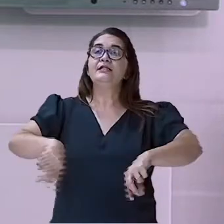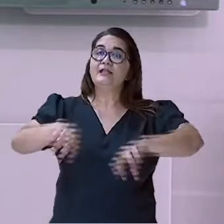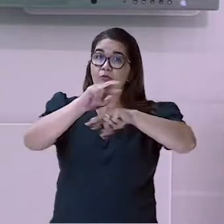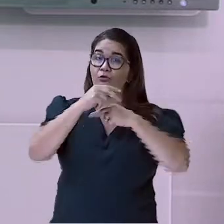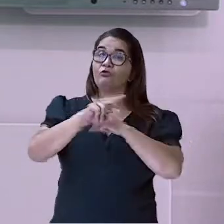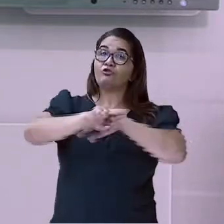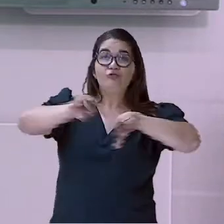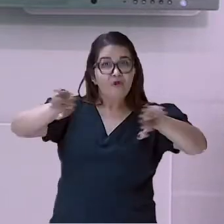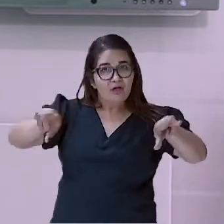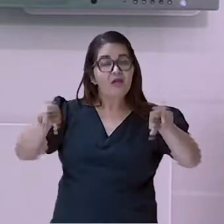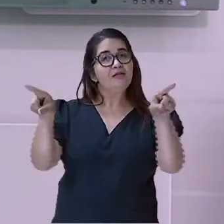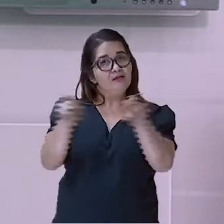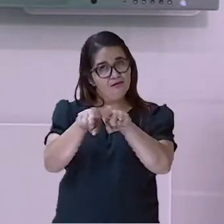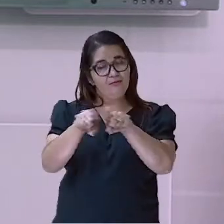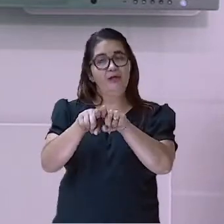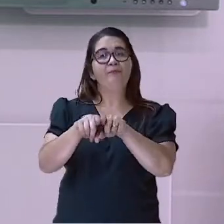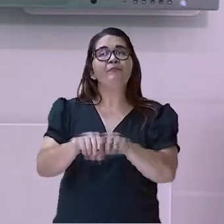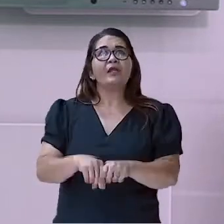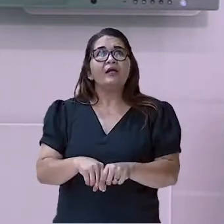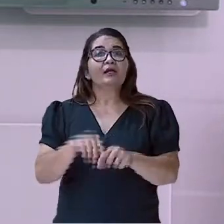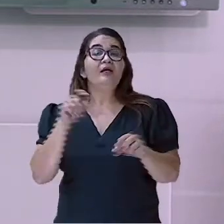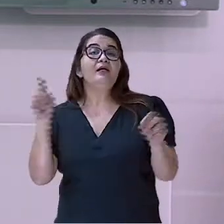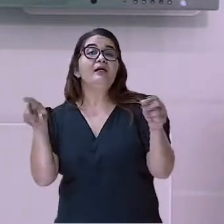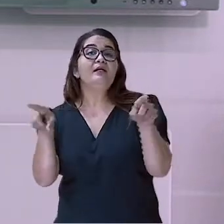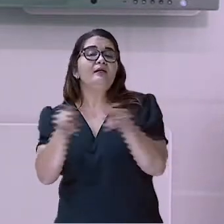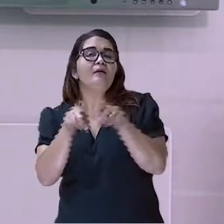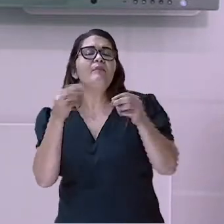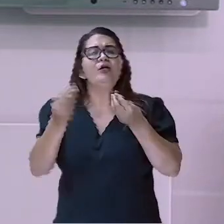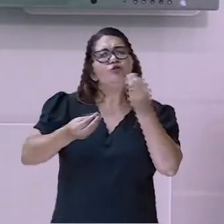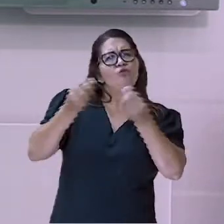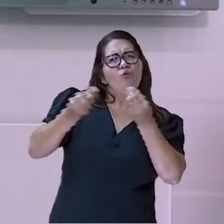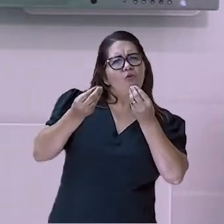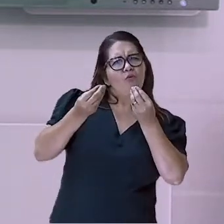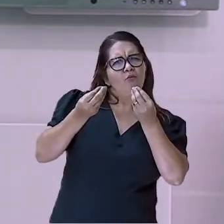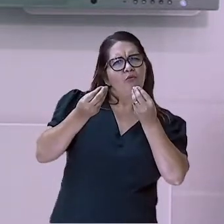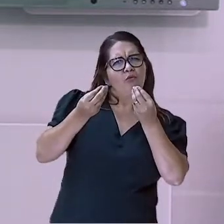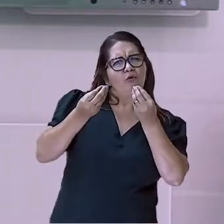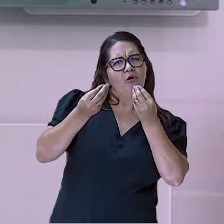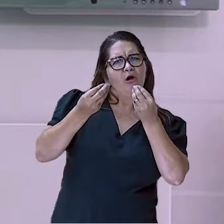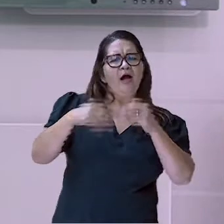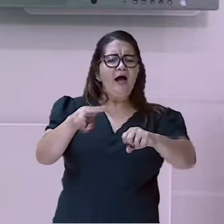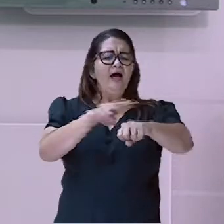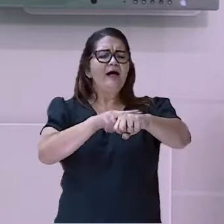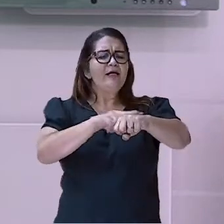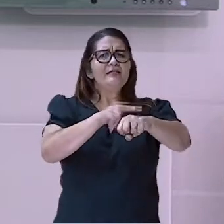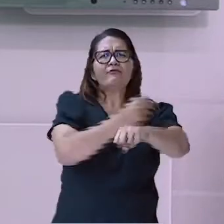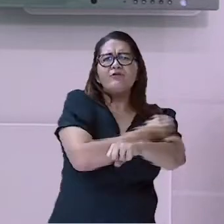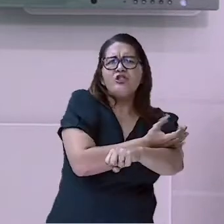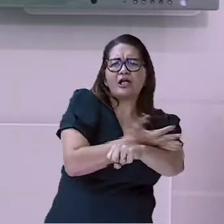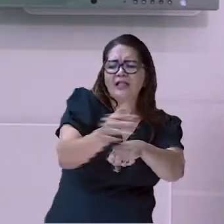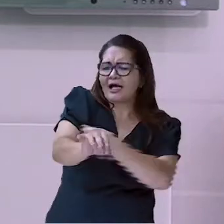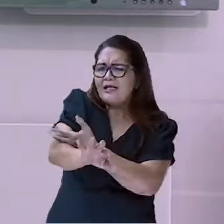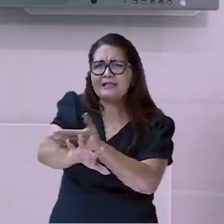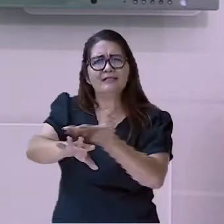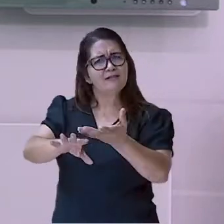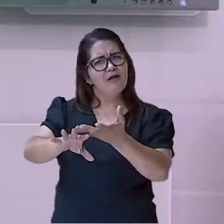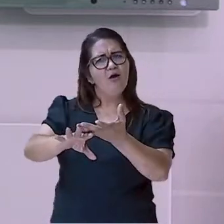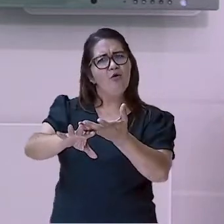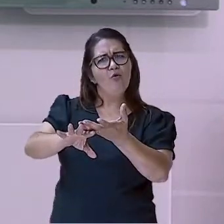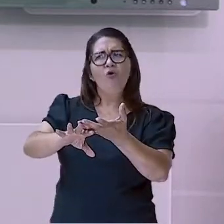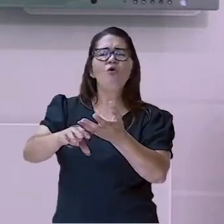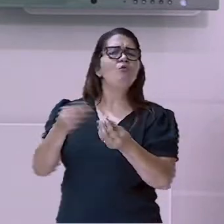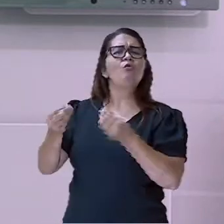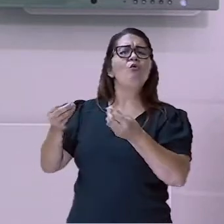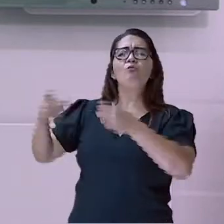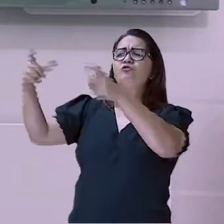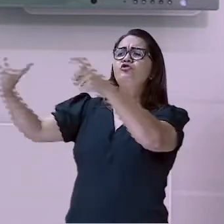algumas delas. E o que caracteriza essa vegetação? O que diferencia uma vegetação de outra